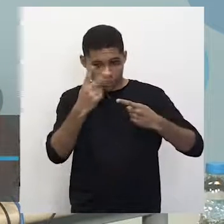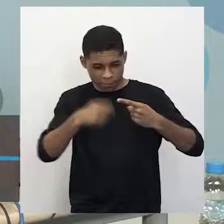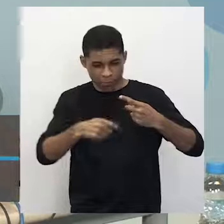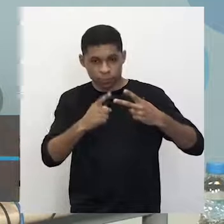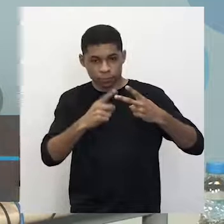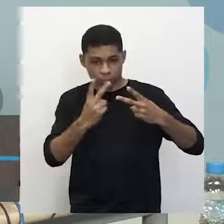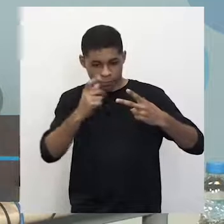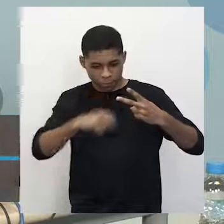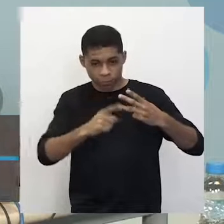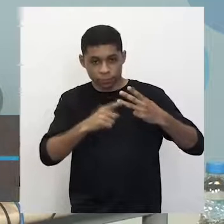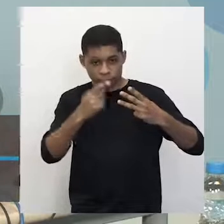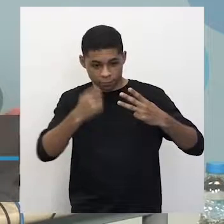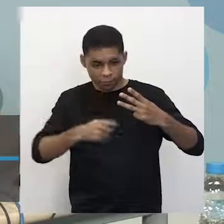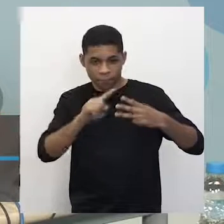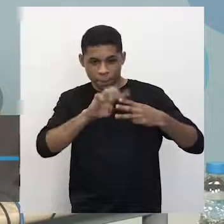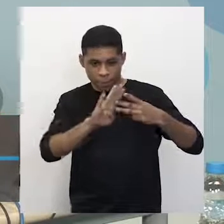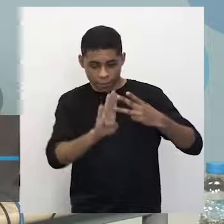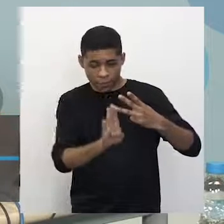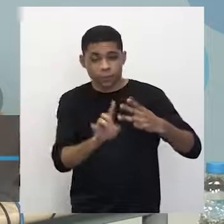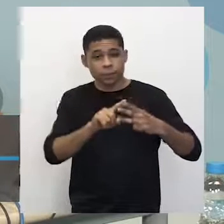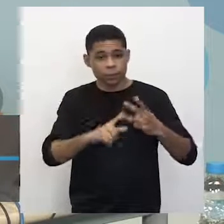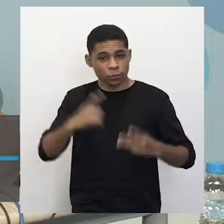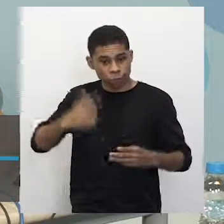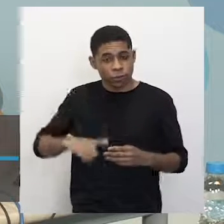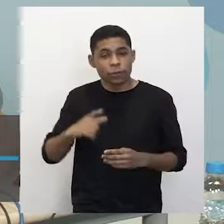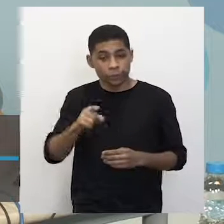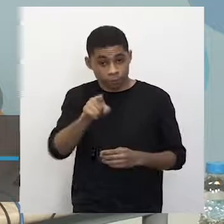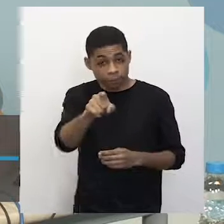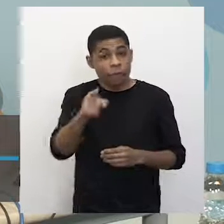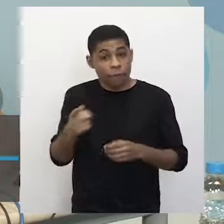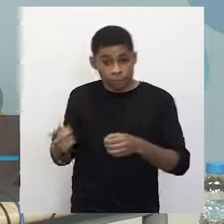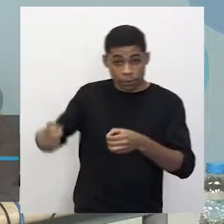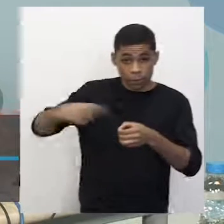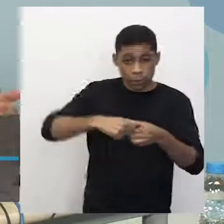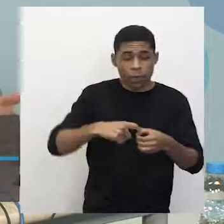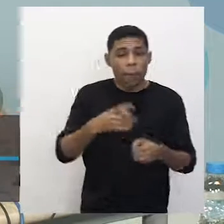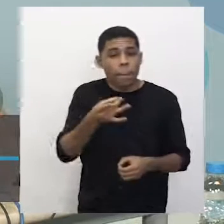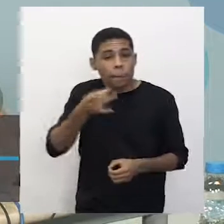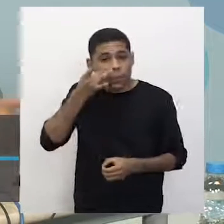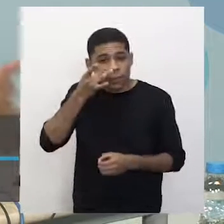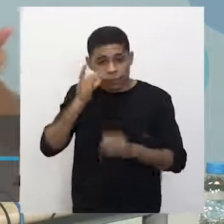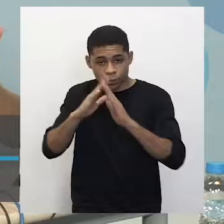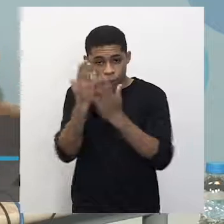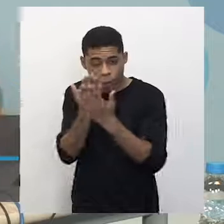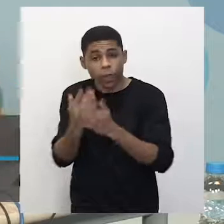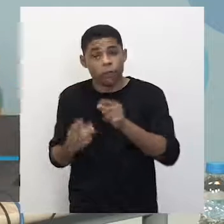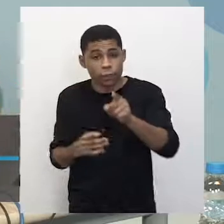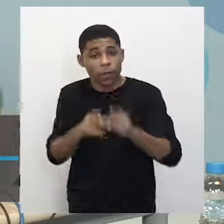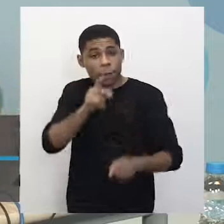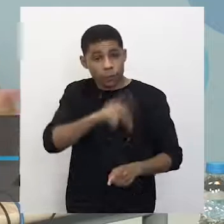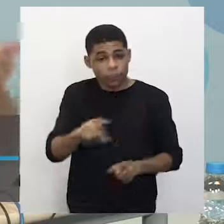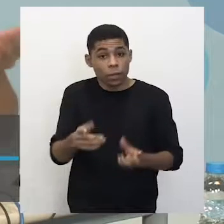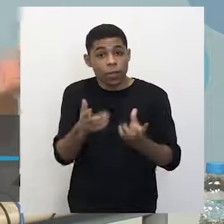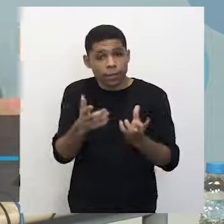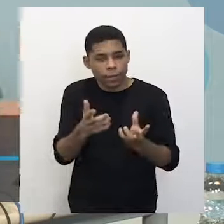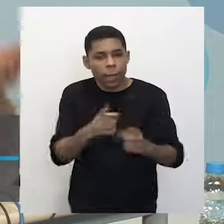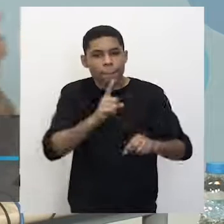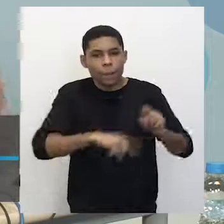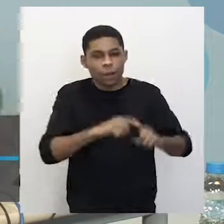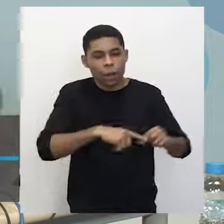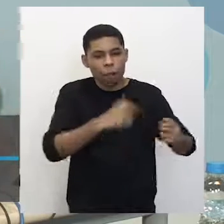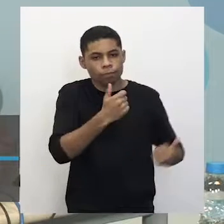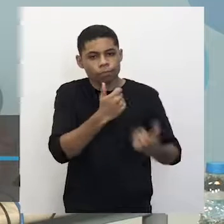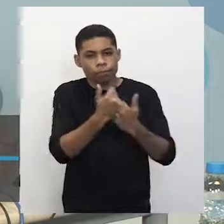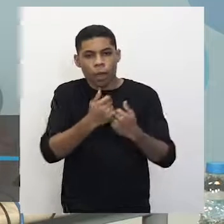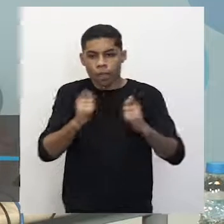para você, estudante que está retornando às atividades presenciais, para você, professor que quer um material de suporte para